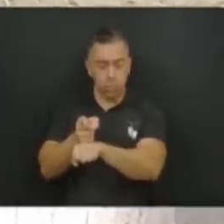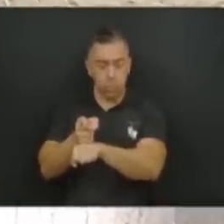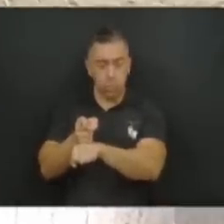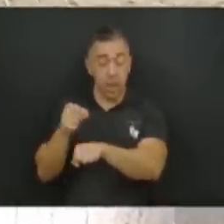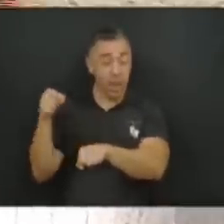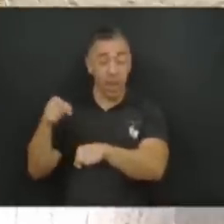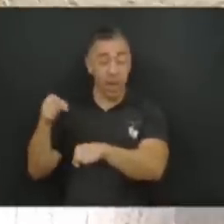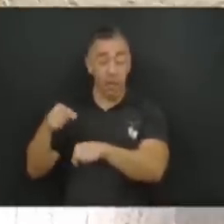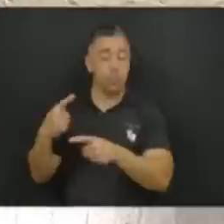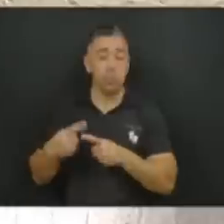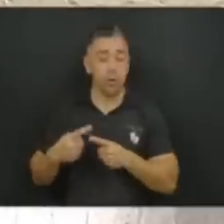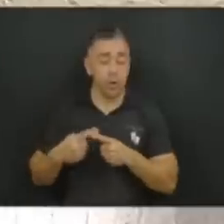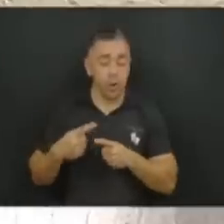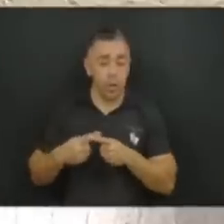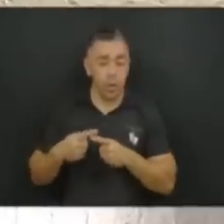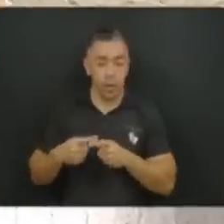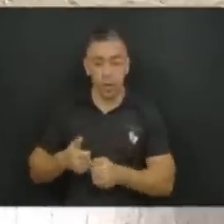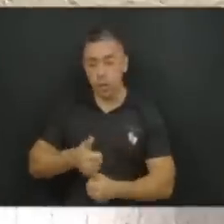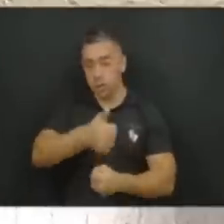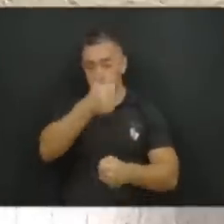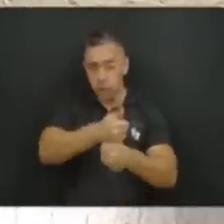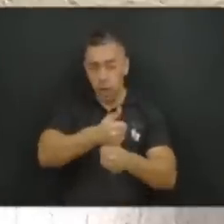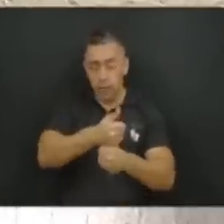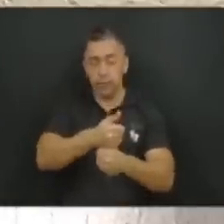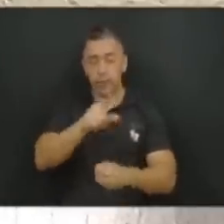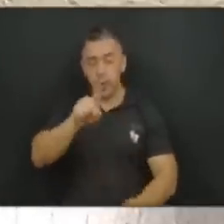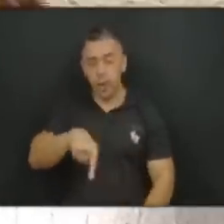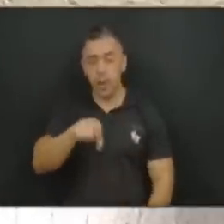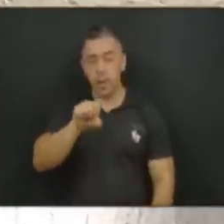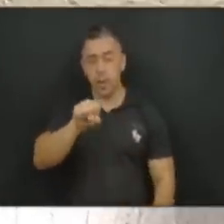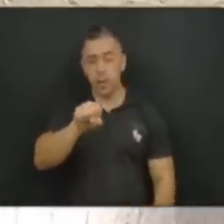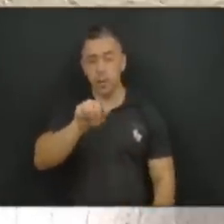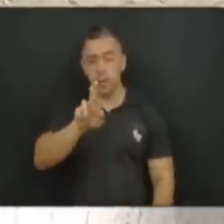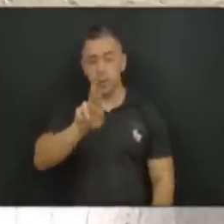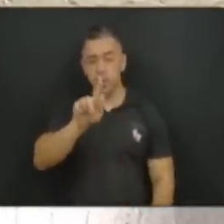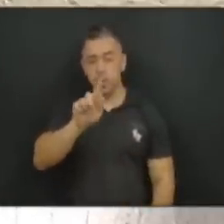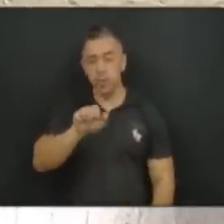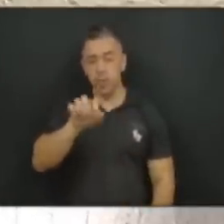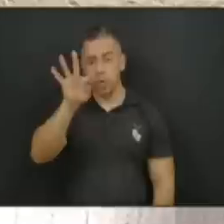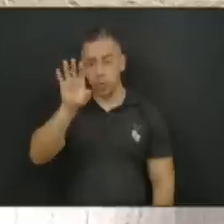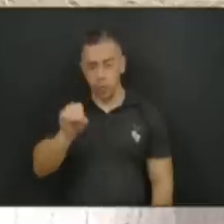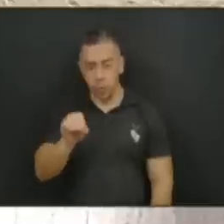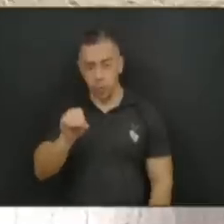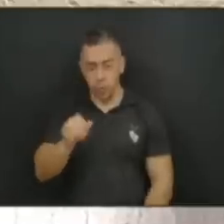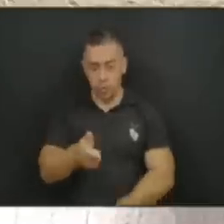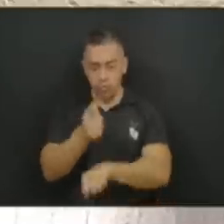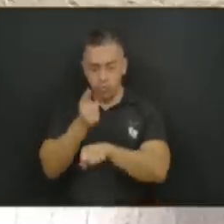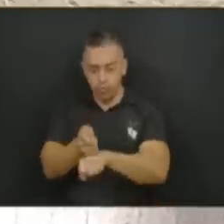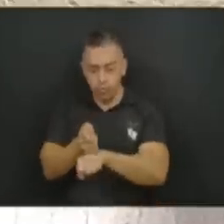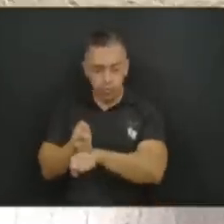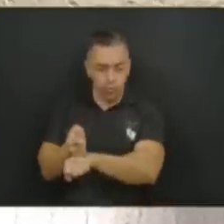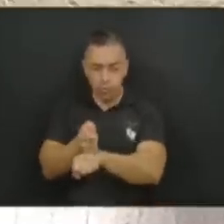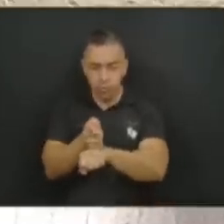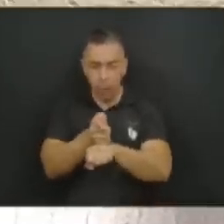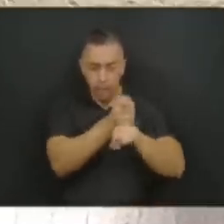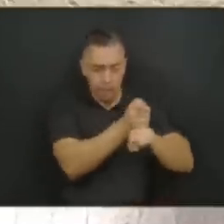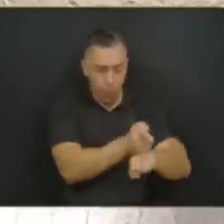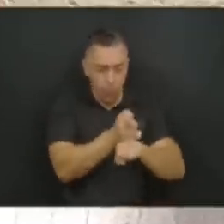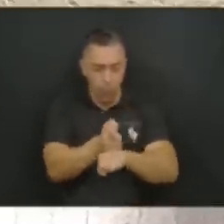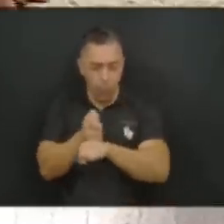ele é ele é comandado por um Sargento por quê que uma linha de blindados 11 tanques do exército